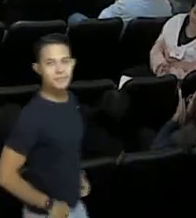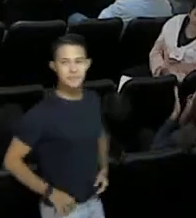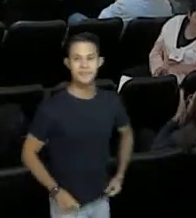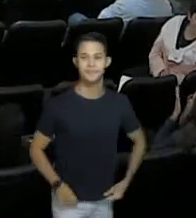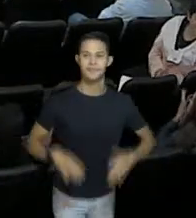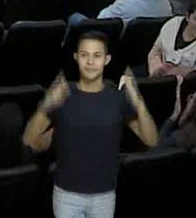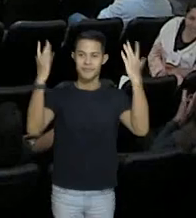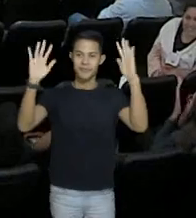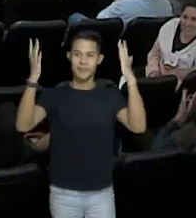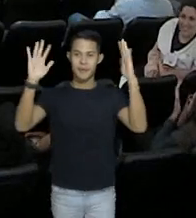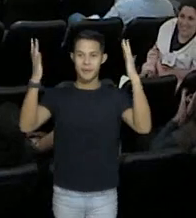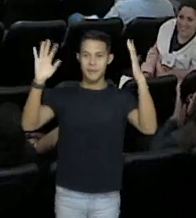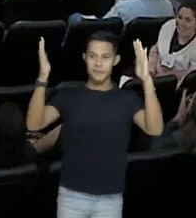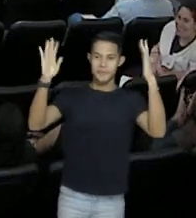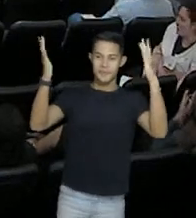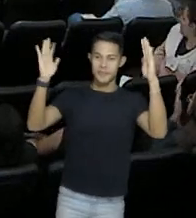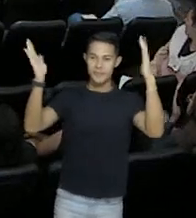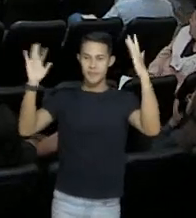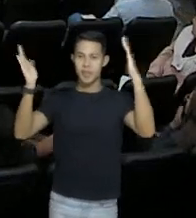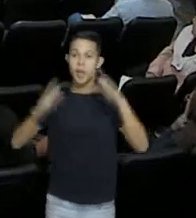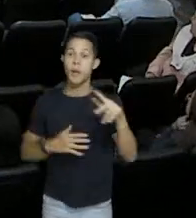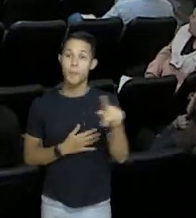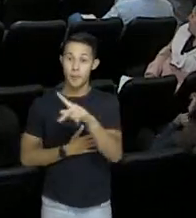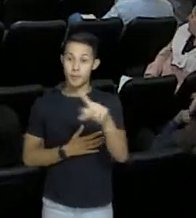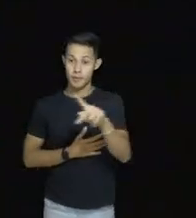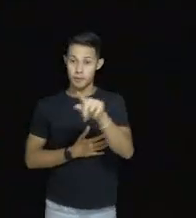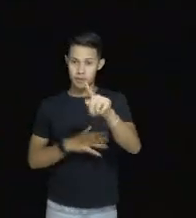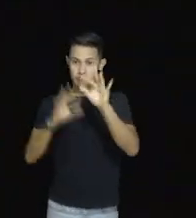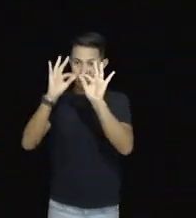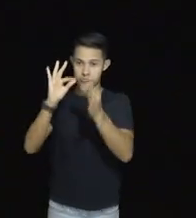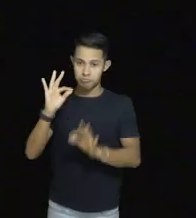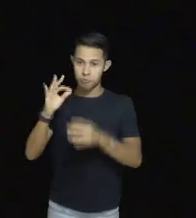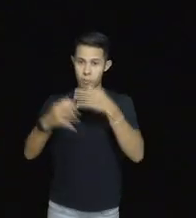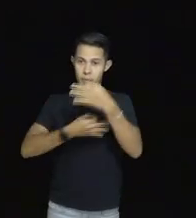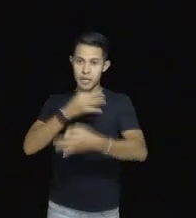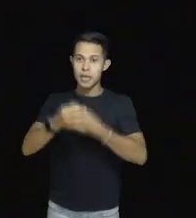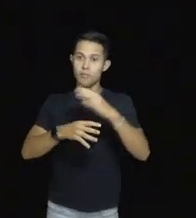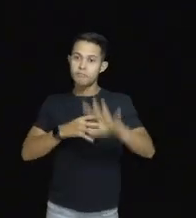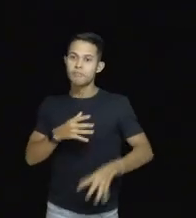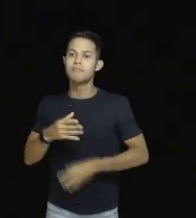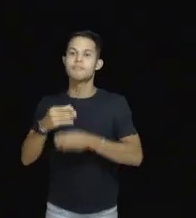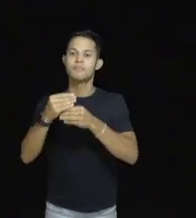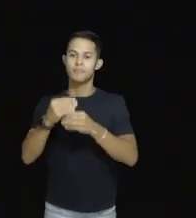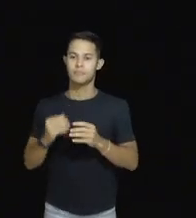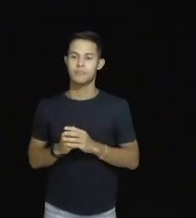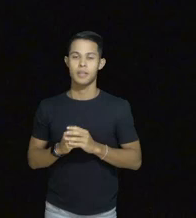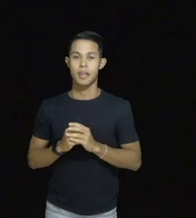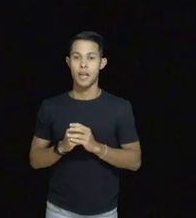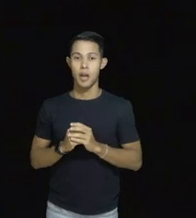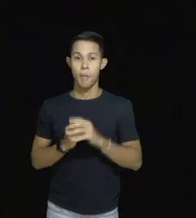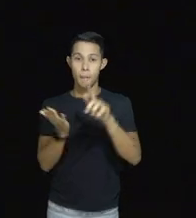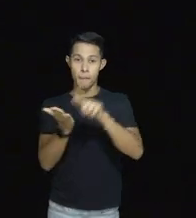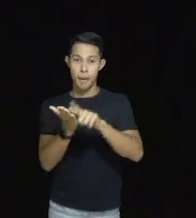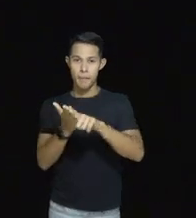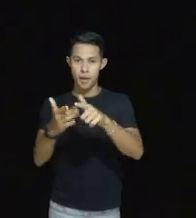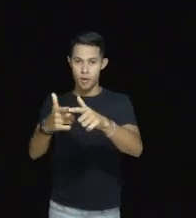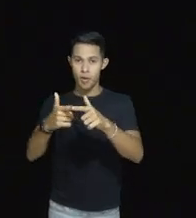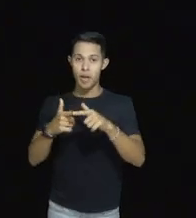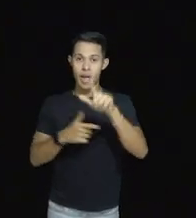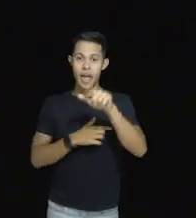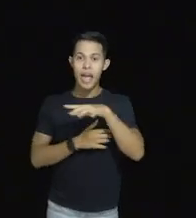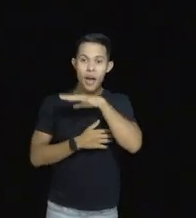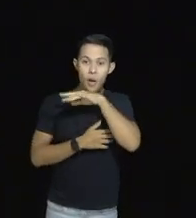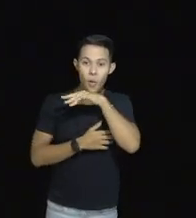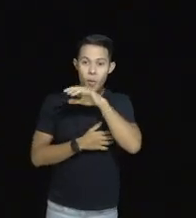Professora, posso só complementar um pouquinho a fala dela? Eu acho que o laudo ele só é ruim quando é um laudo